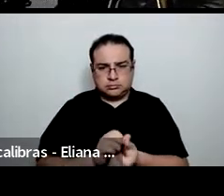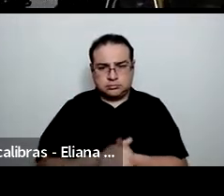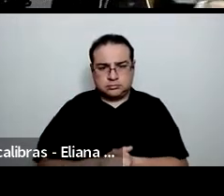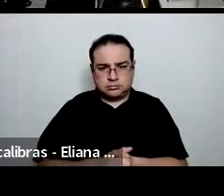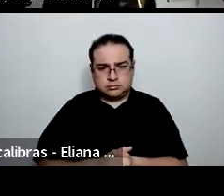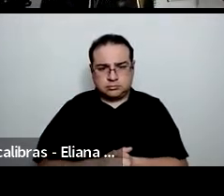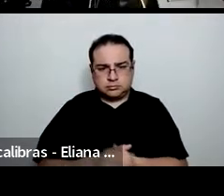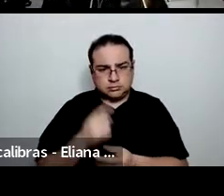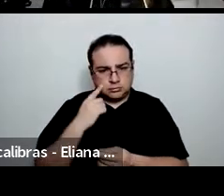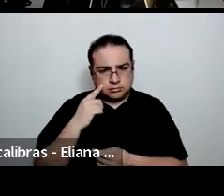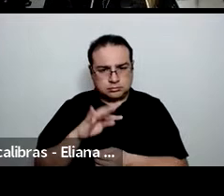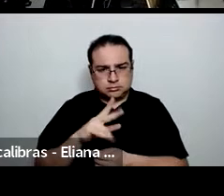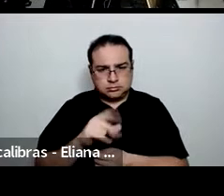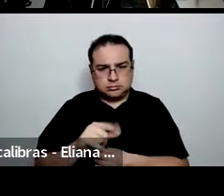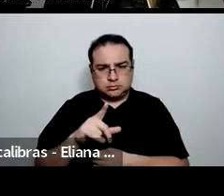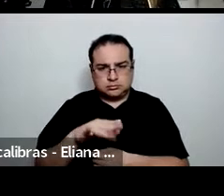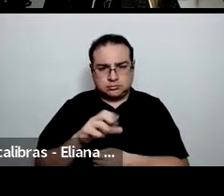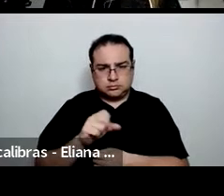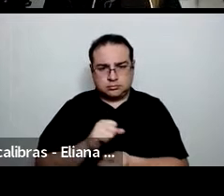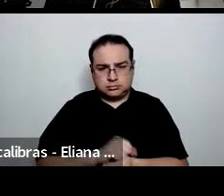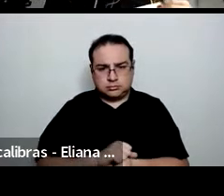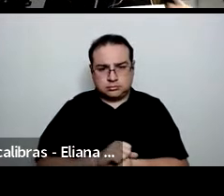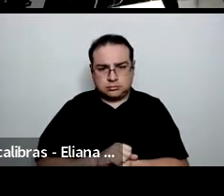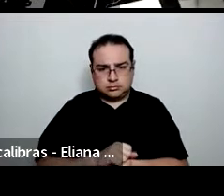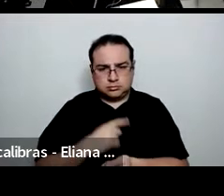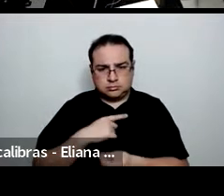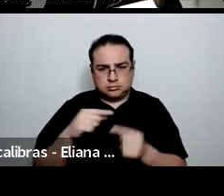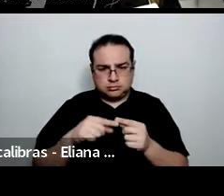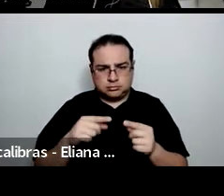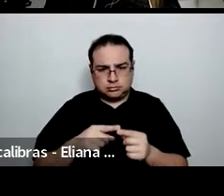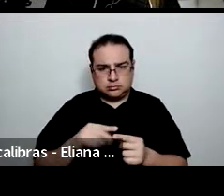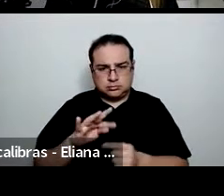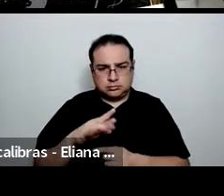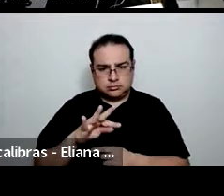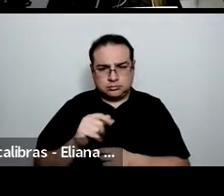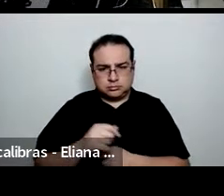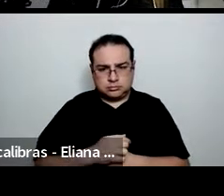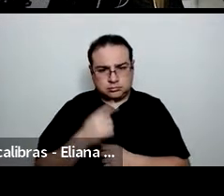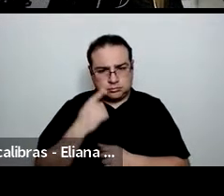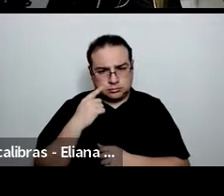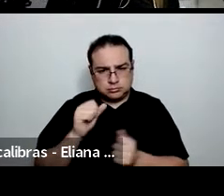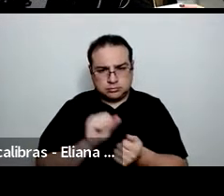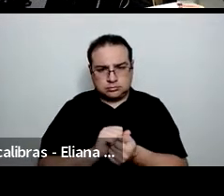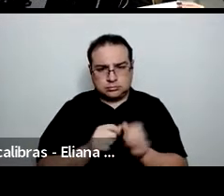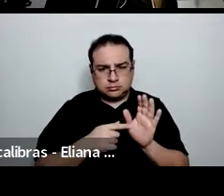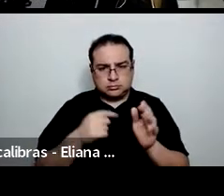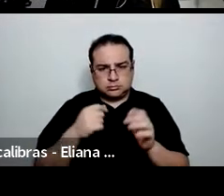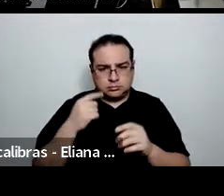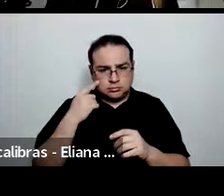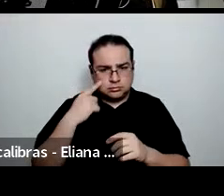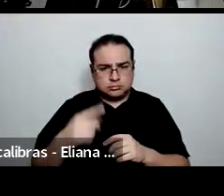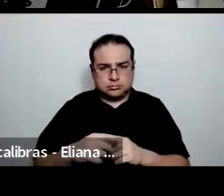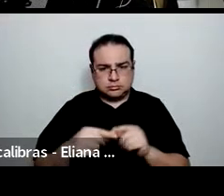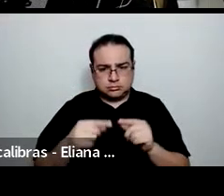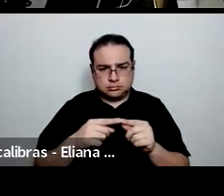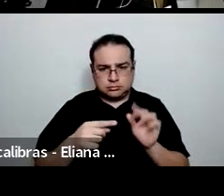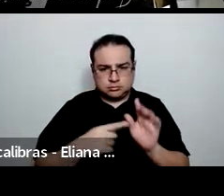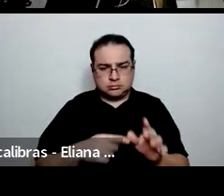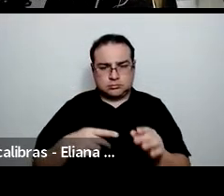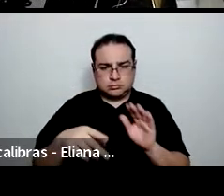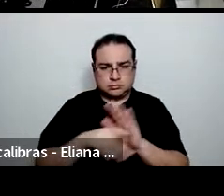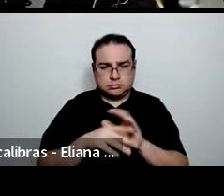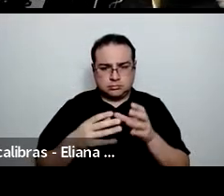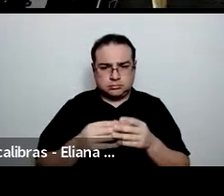interposto por Inaldo Terra Gomes É nos termos do voto da relatora e de inconformidade em conformidade com o parecer do Ministério